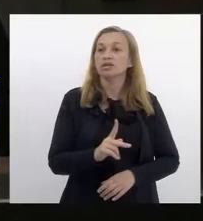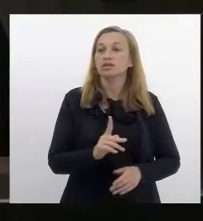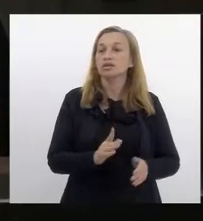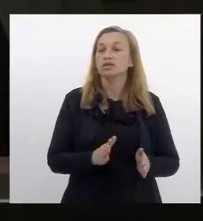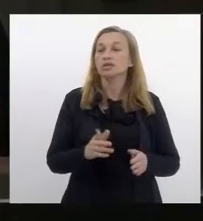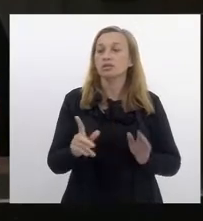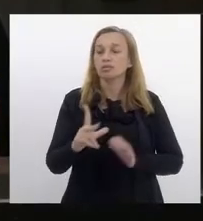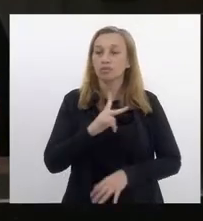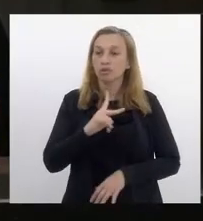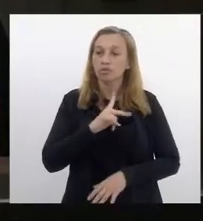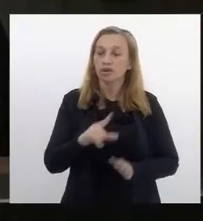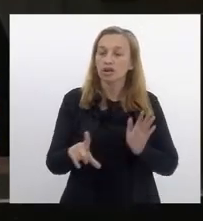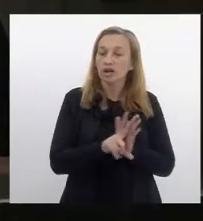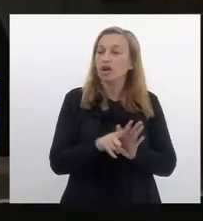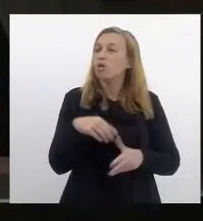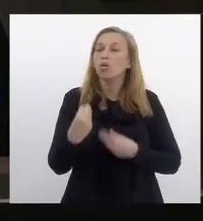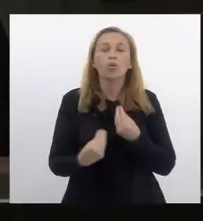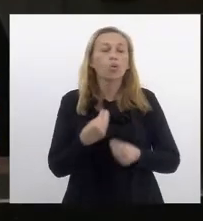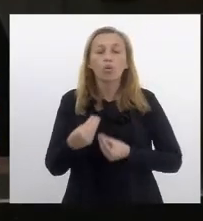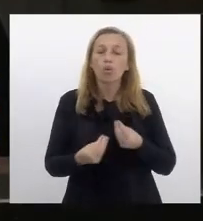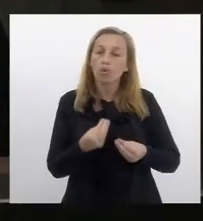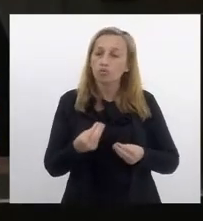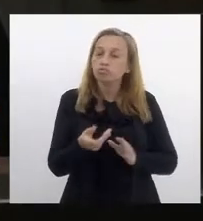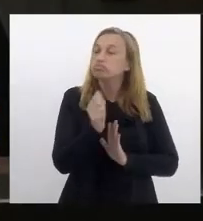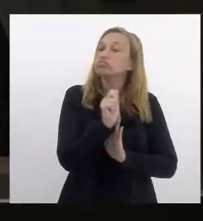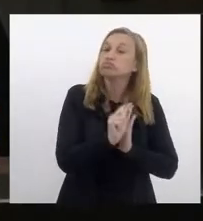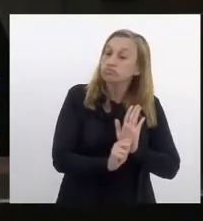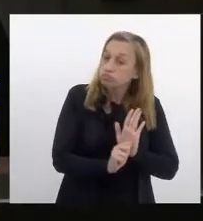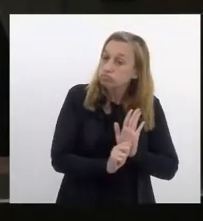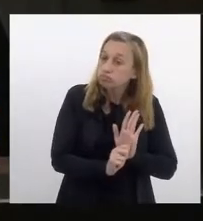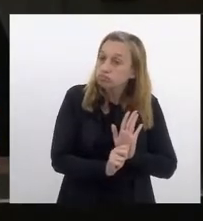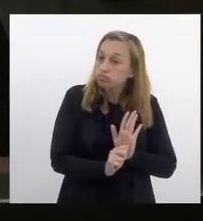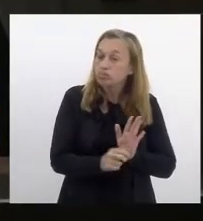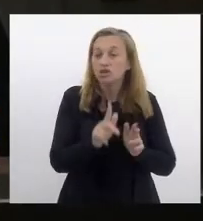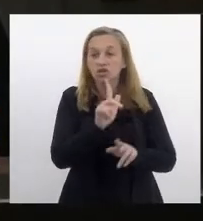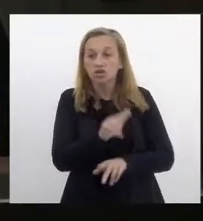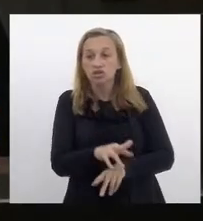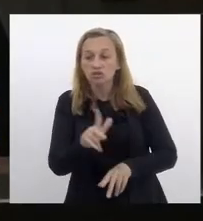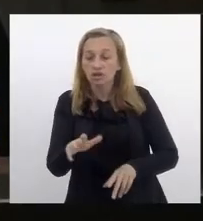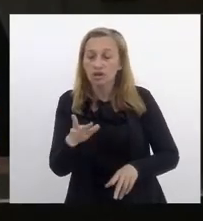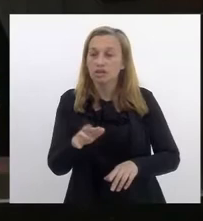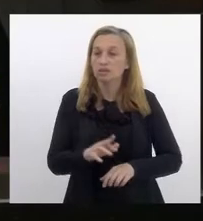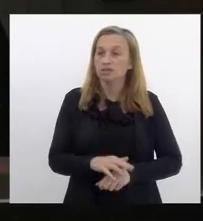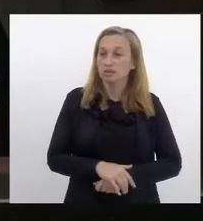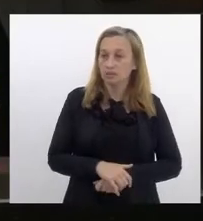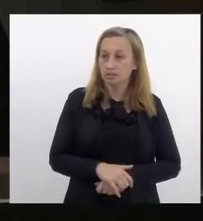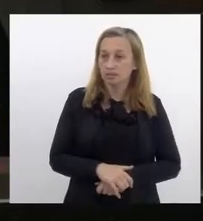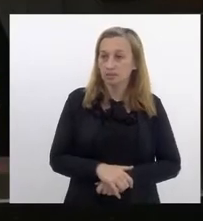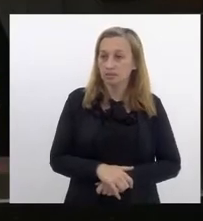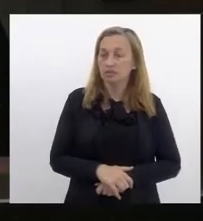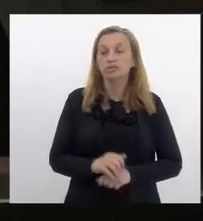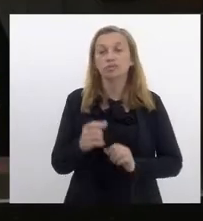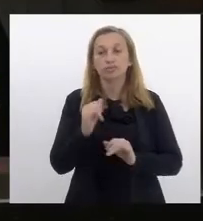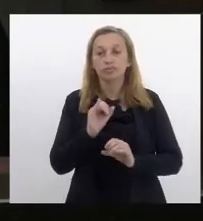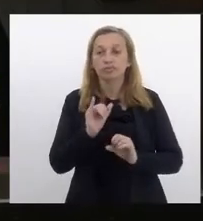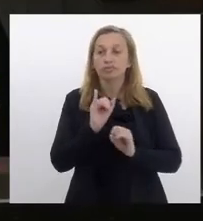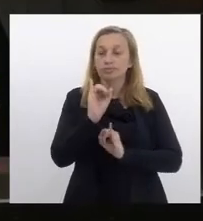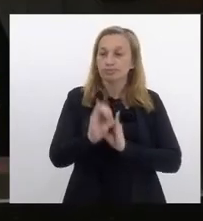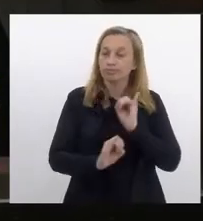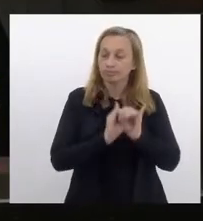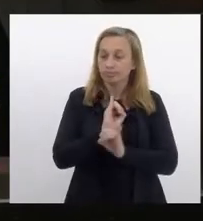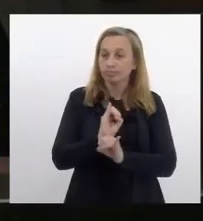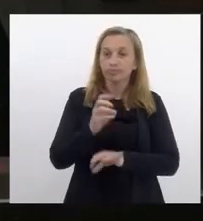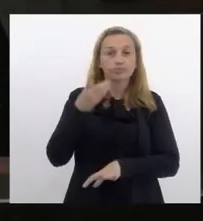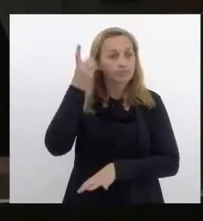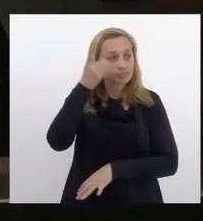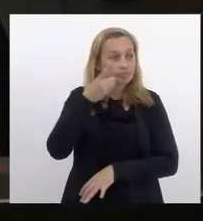própria lei. Como será essa redação? Tem diversas versões. A internet,